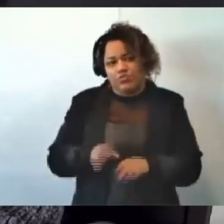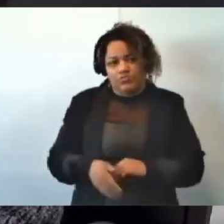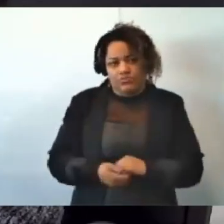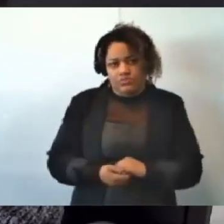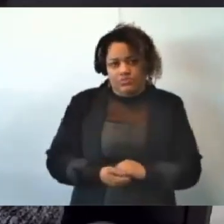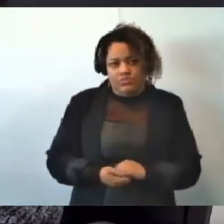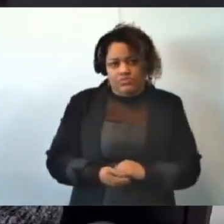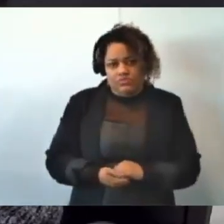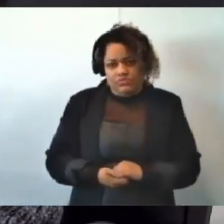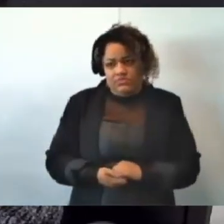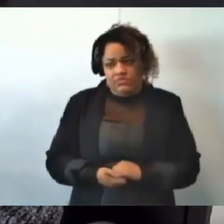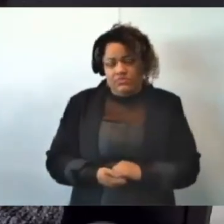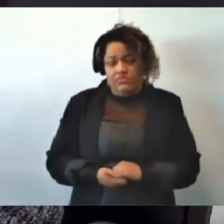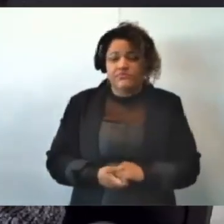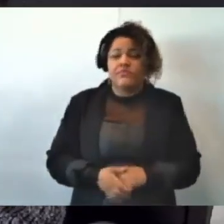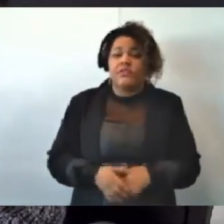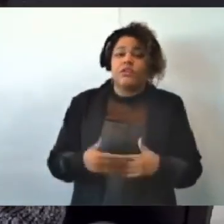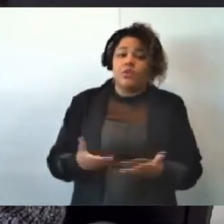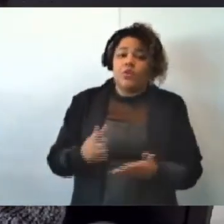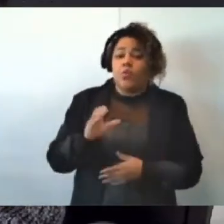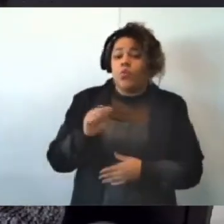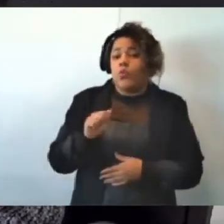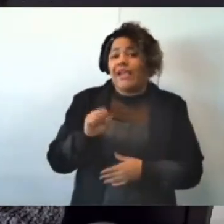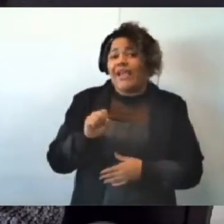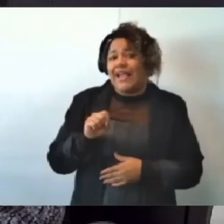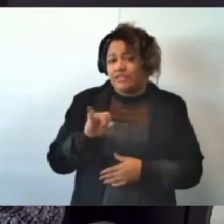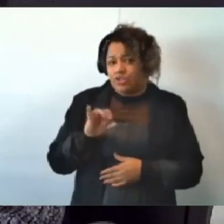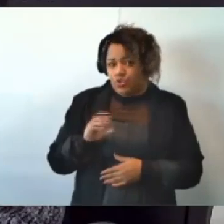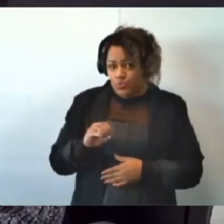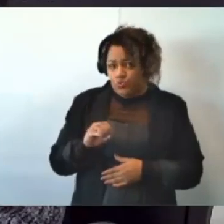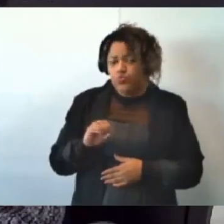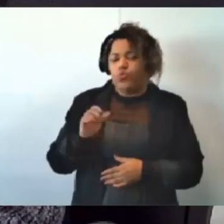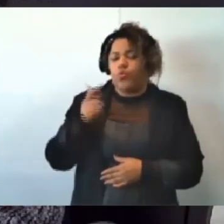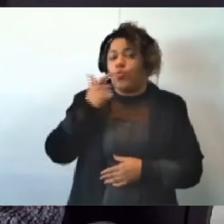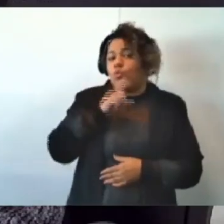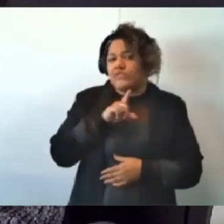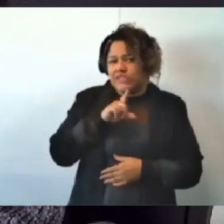O Cássio conseguiu para que no sábado